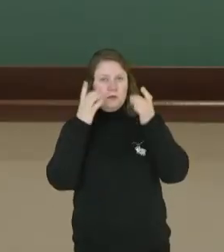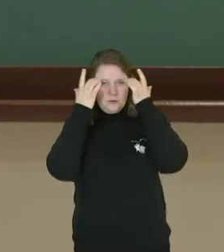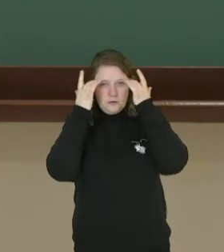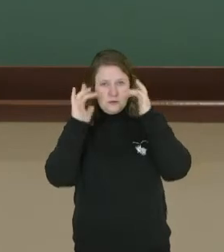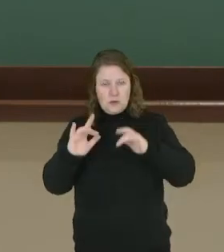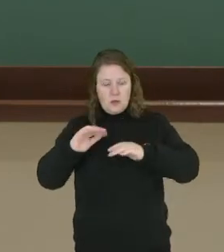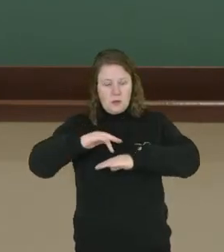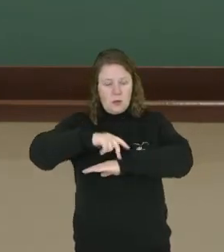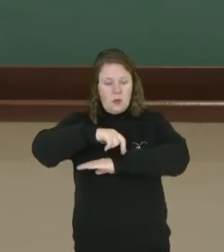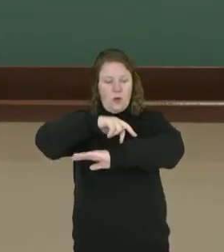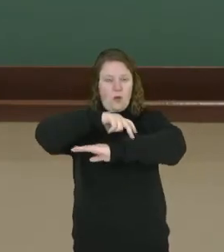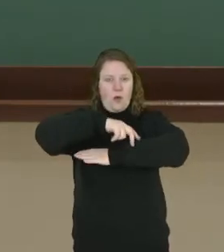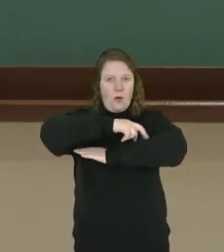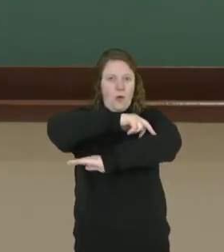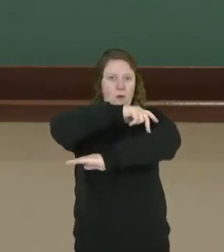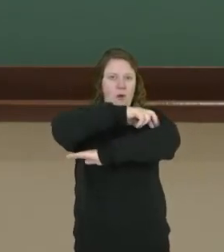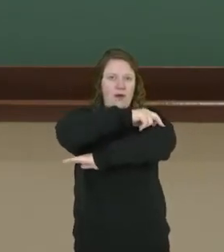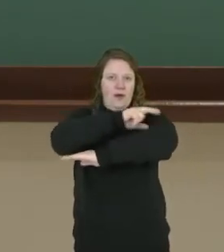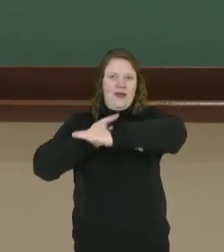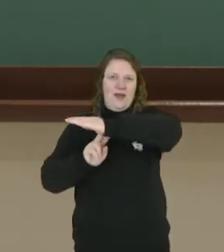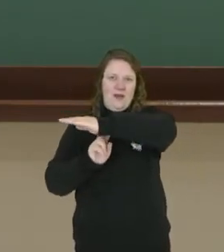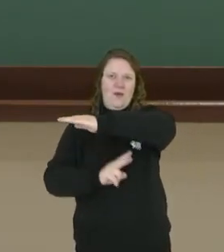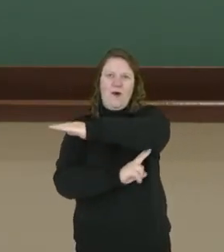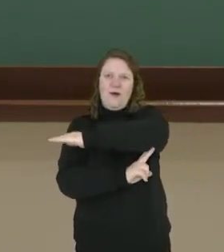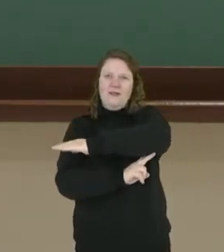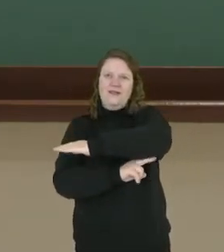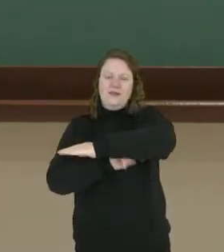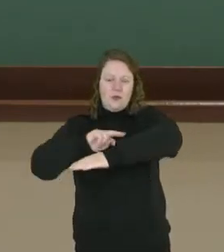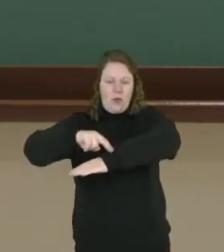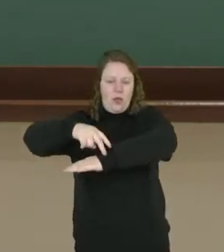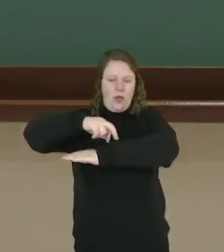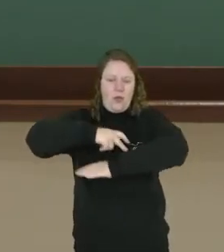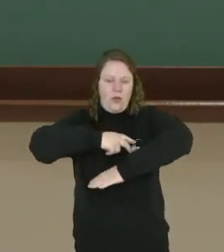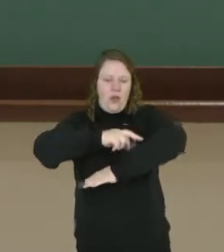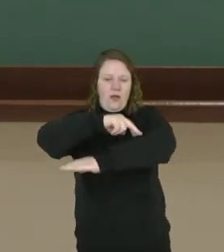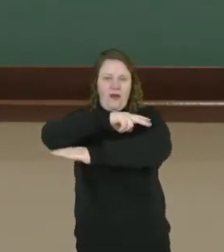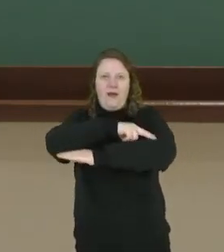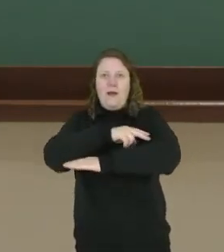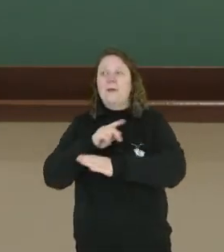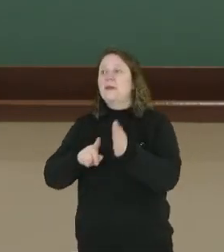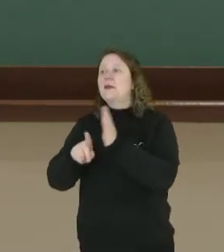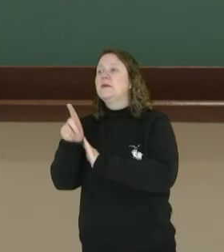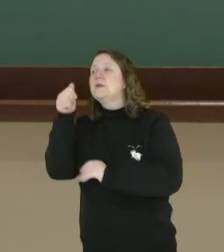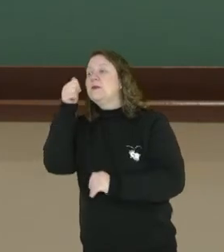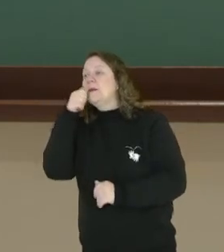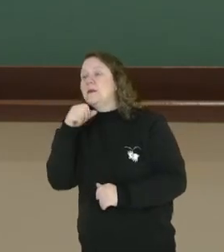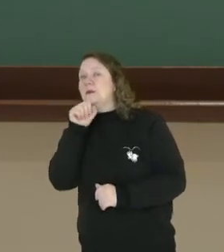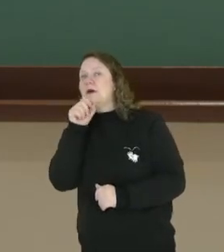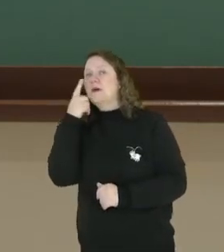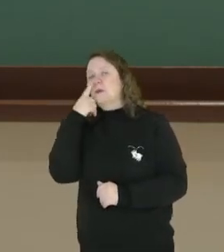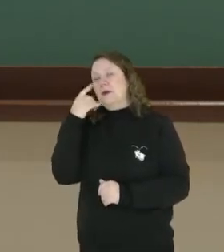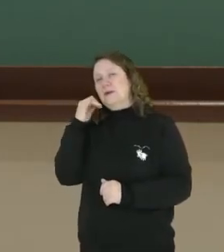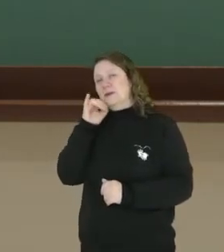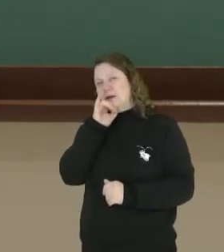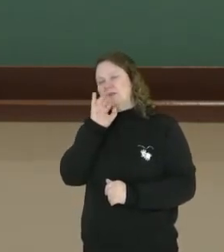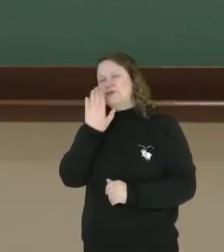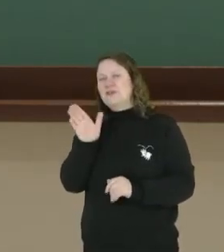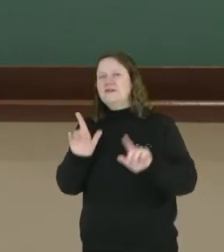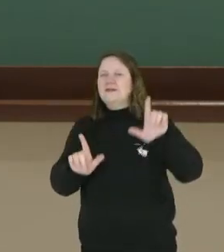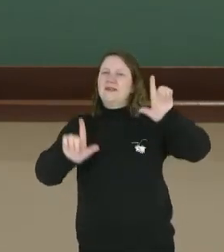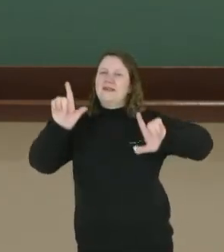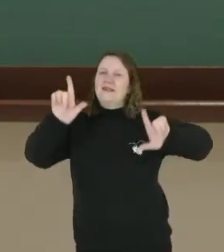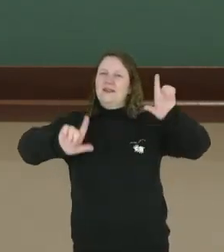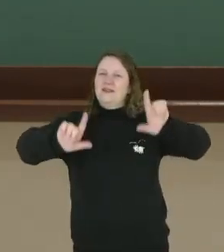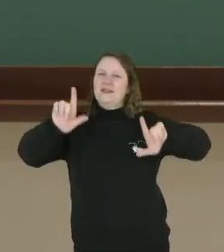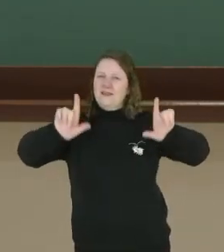cara, pergunta pro teu pai, pra tua mãe, pros seus, né, pra sua família, porque com certeza eles sabem, né? É uma prova bem interessante